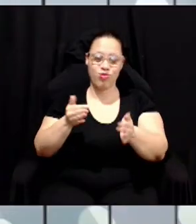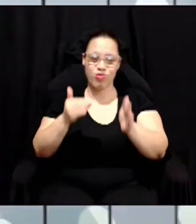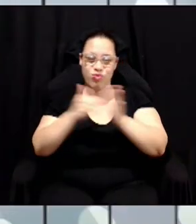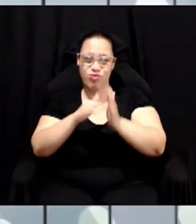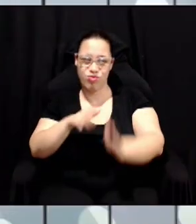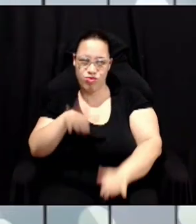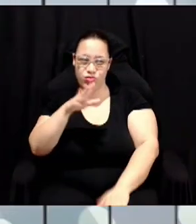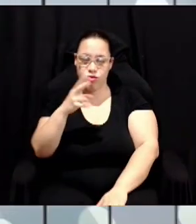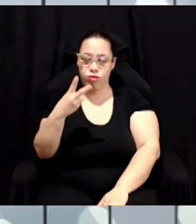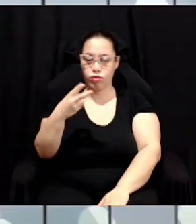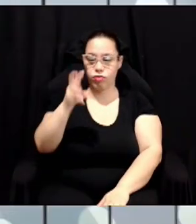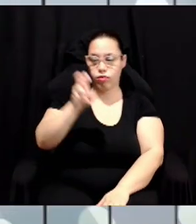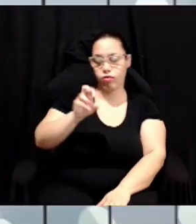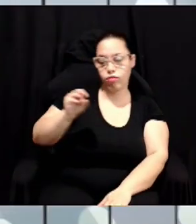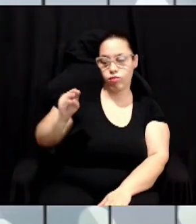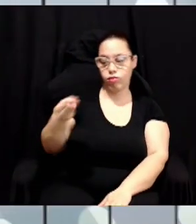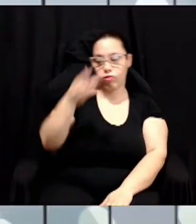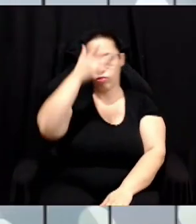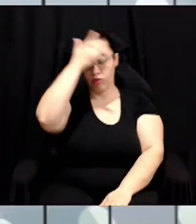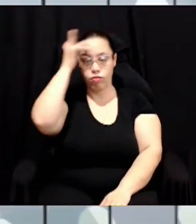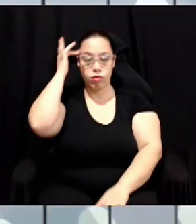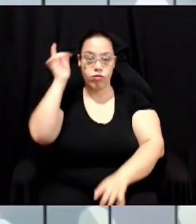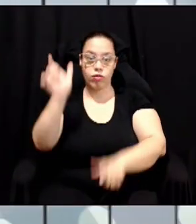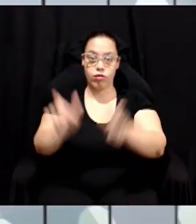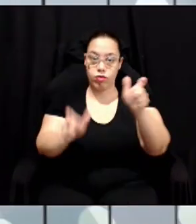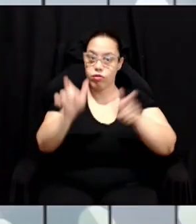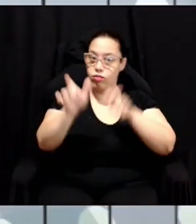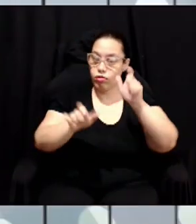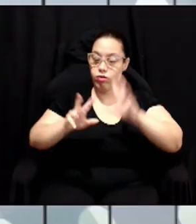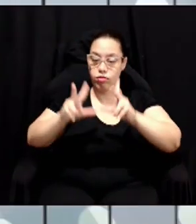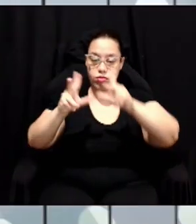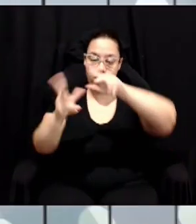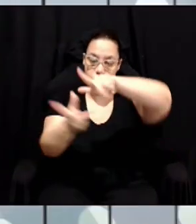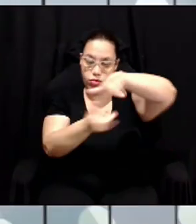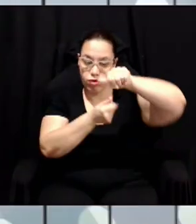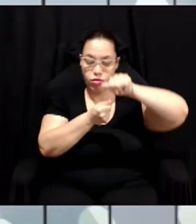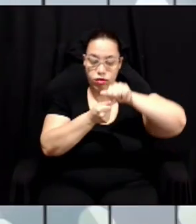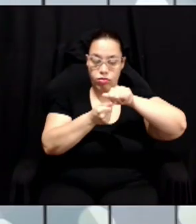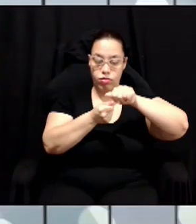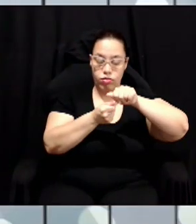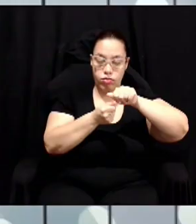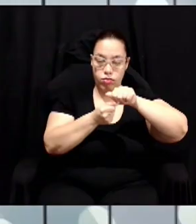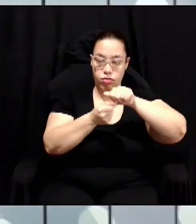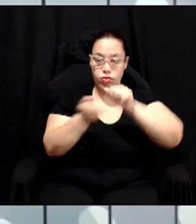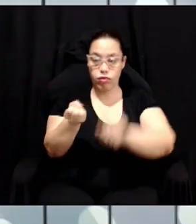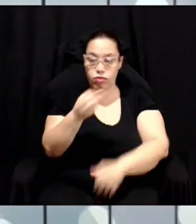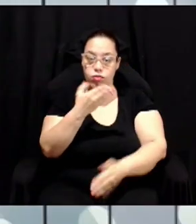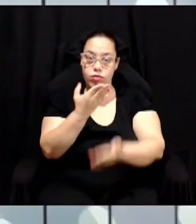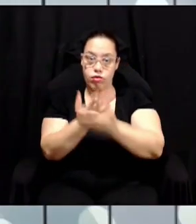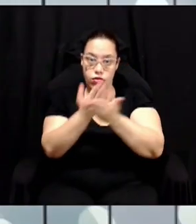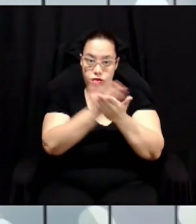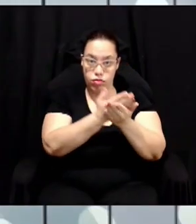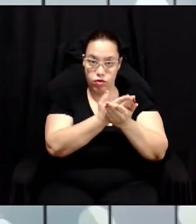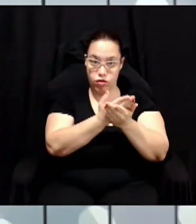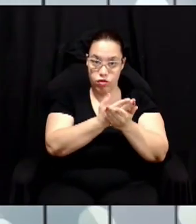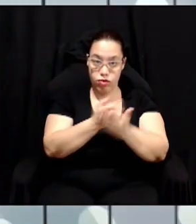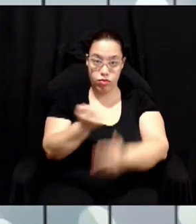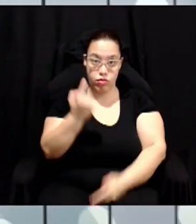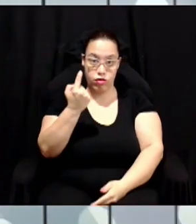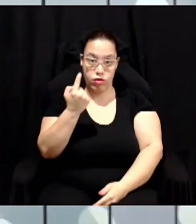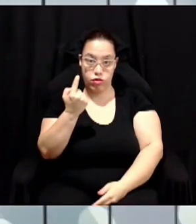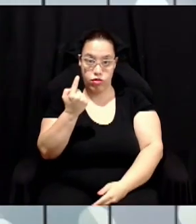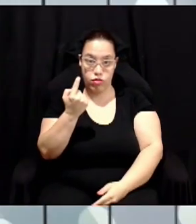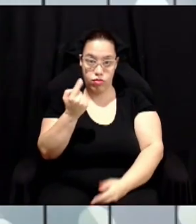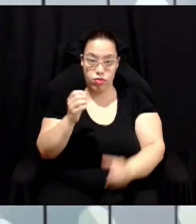25 milhões de pessoas em todo o mundo, de acordo com um novo estudo publicado por uma das maiores e